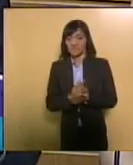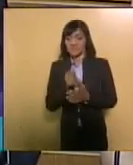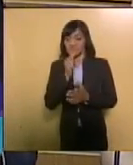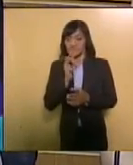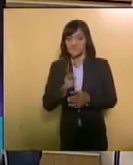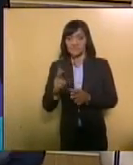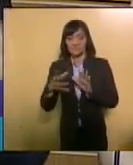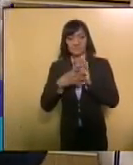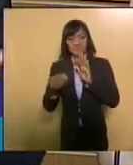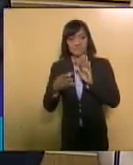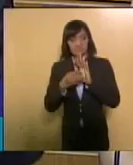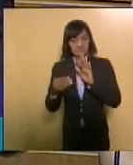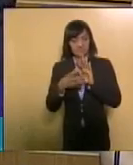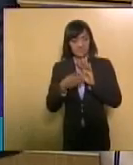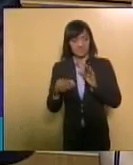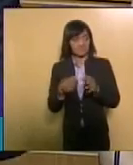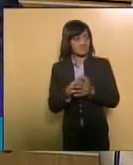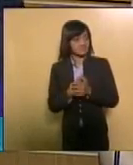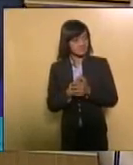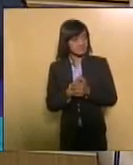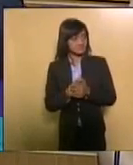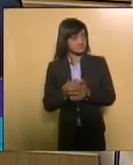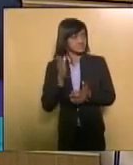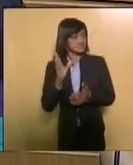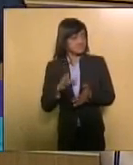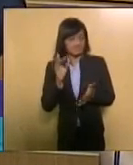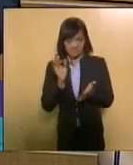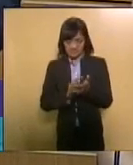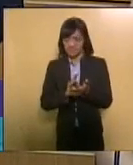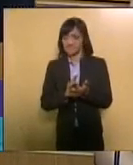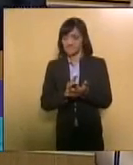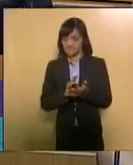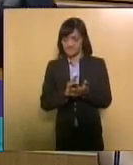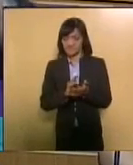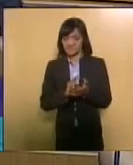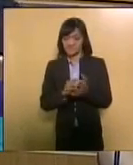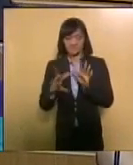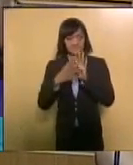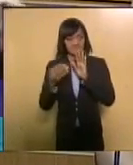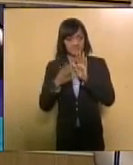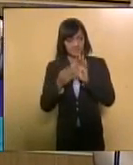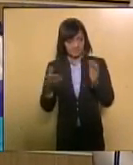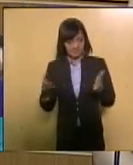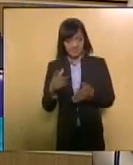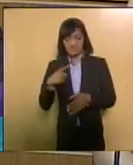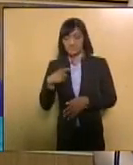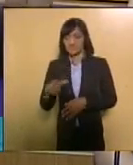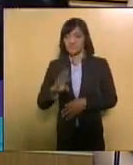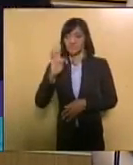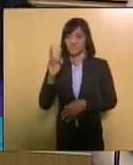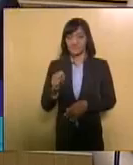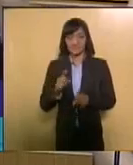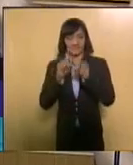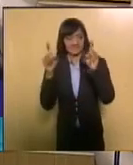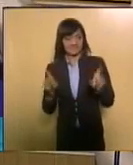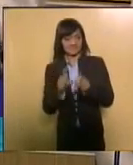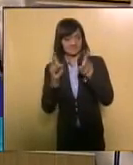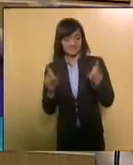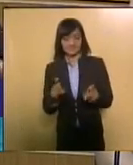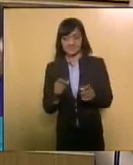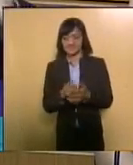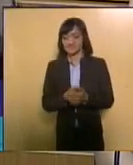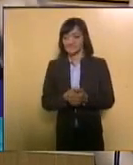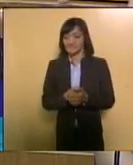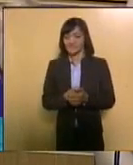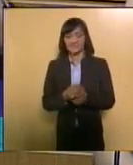nesse modelo teve a revolução do compstat que foi aquele modelo americano que hoje tem tudo no computador aí tem uma uma